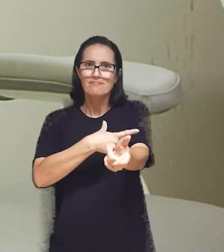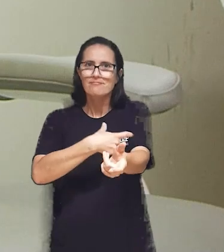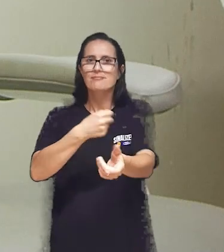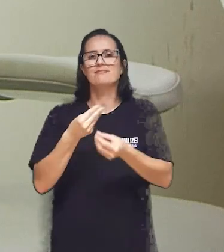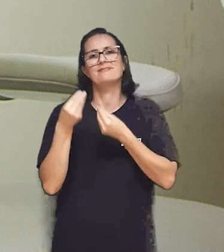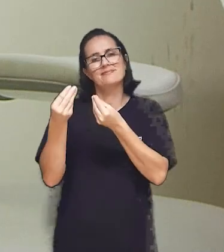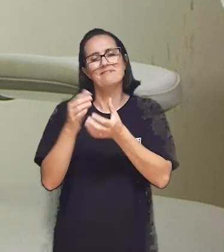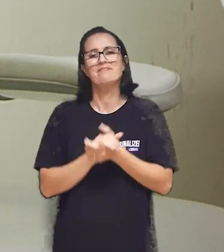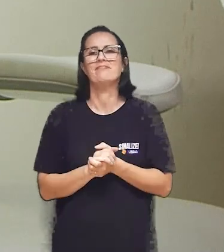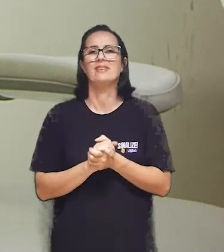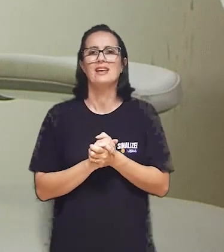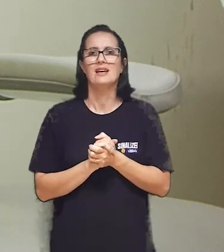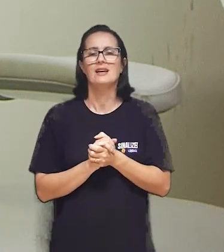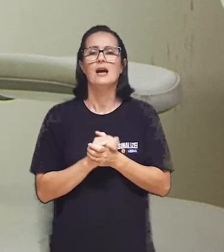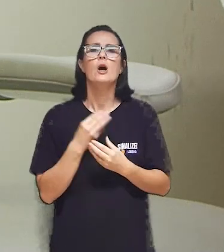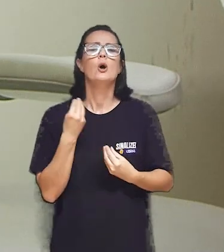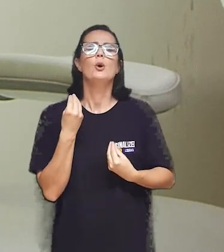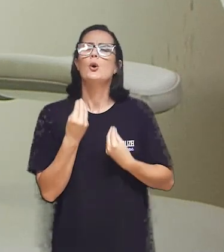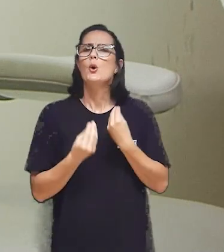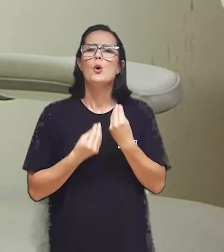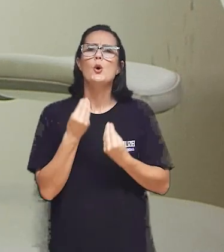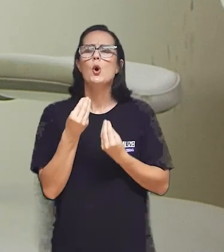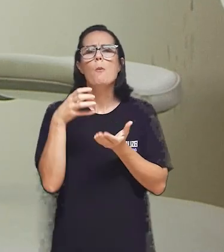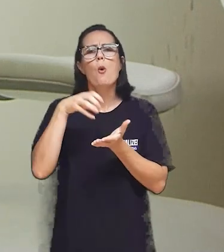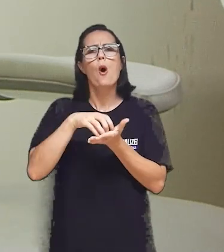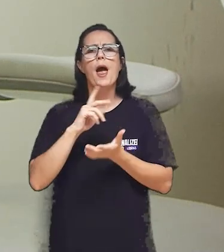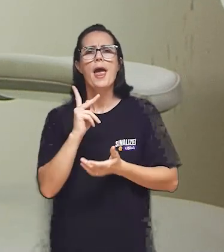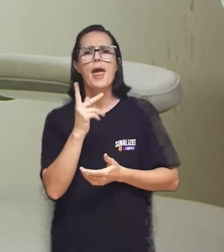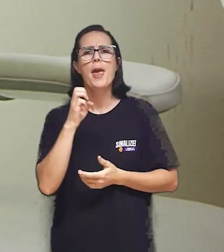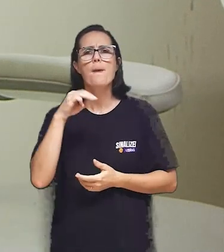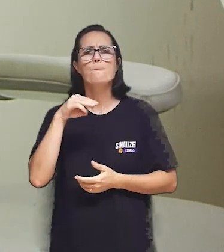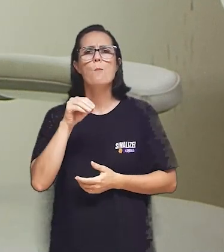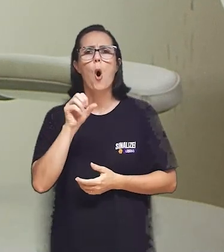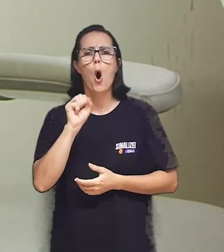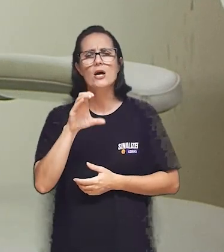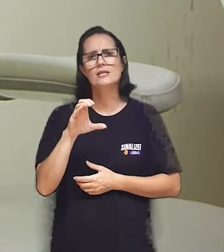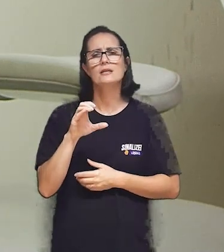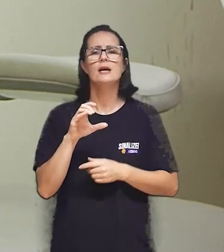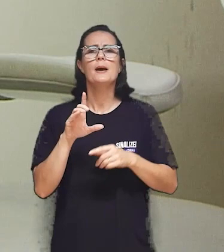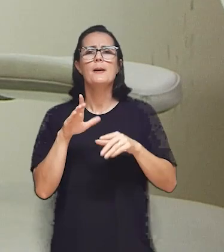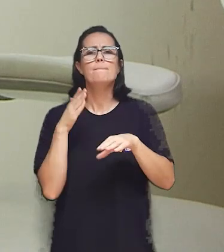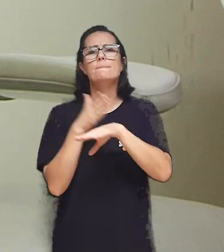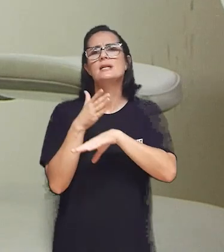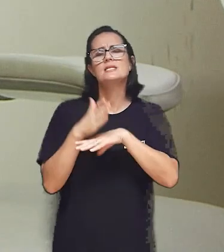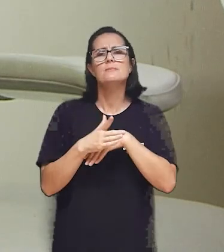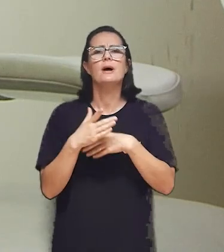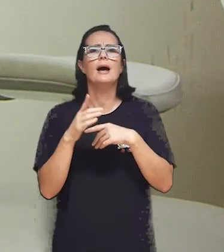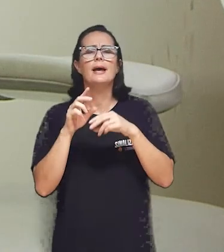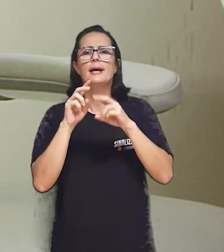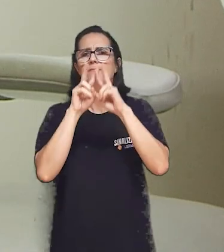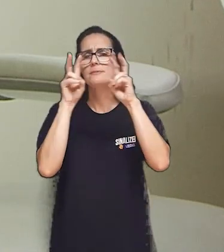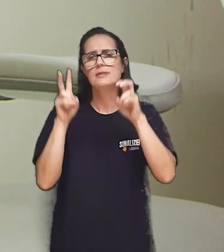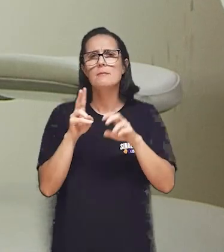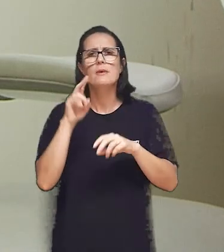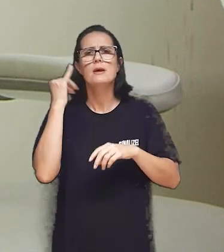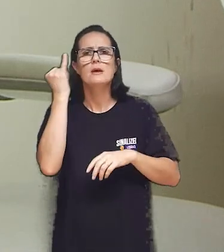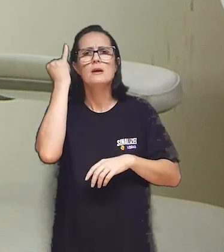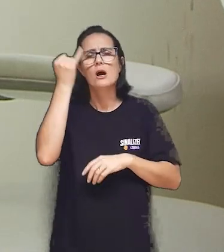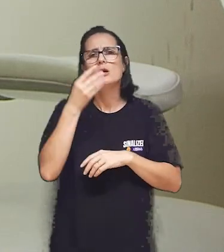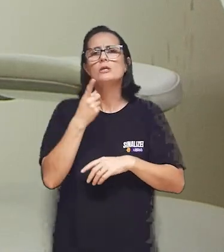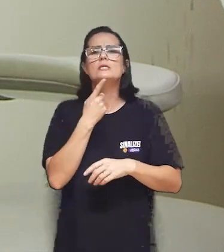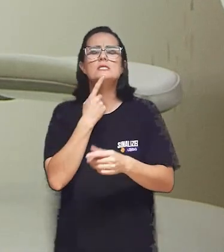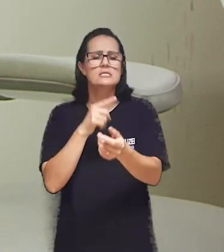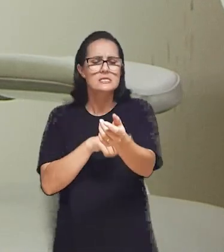com a conscientização sobre a importância da doação de sangue e quais são as estratégias utilizadas para superar